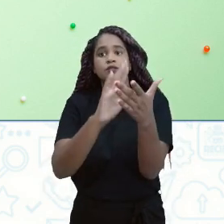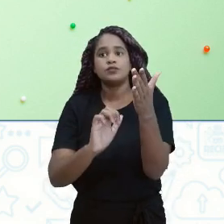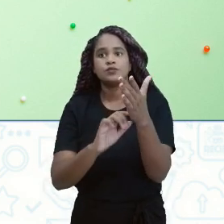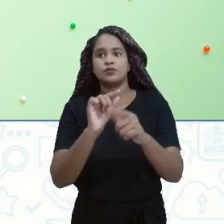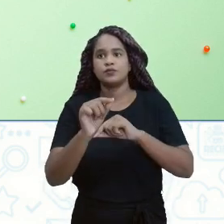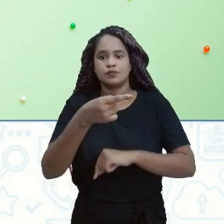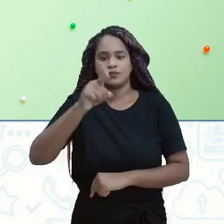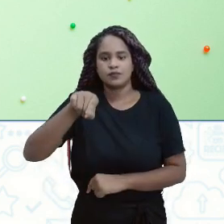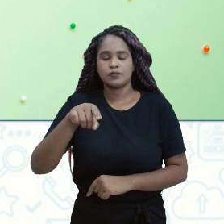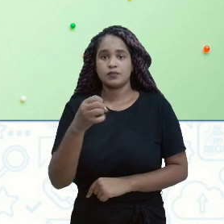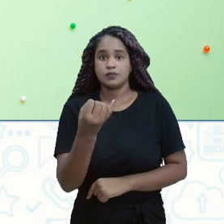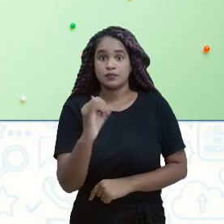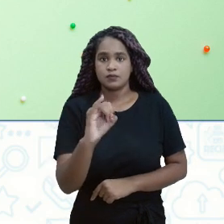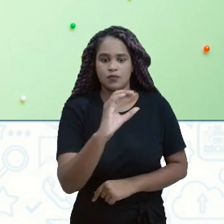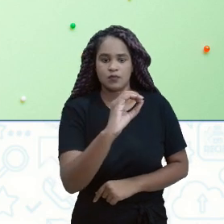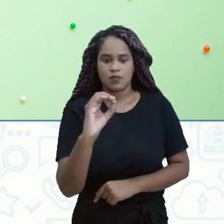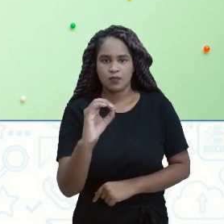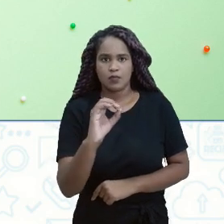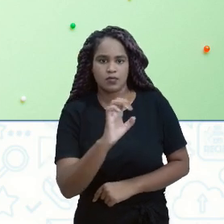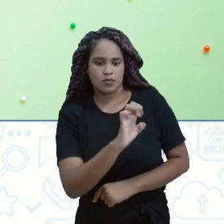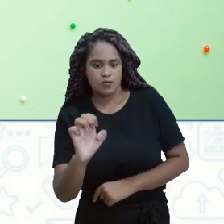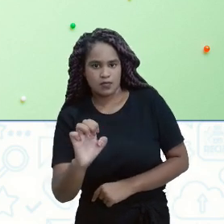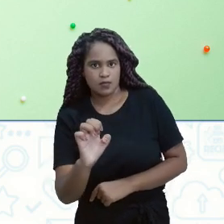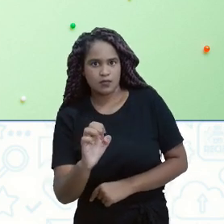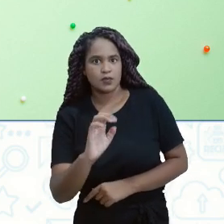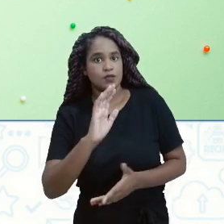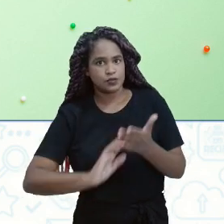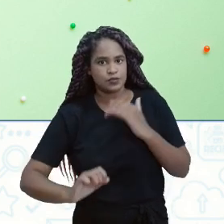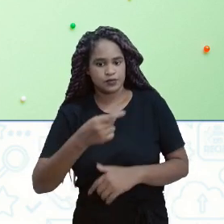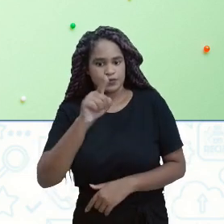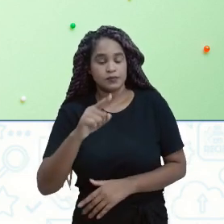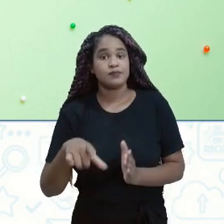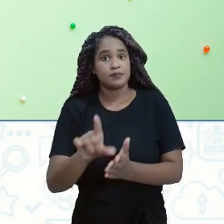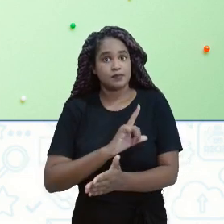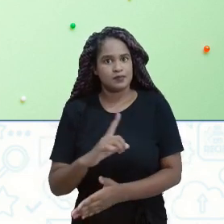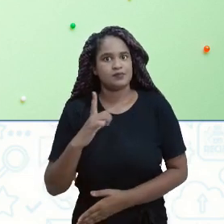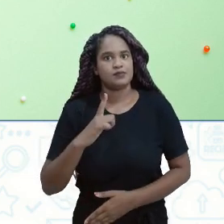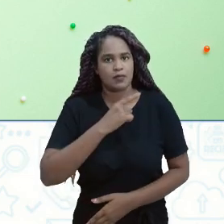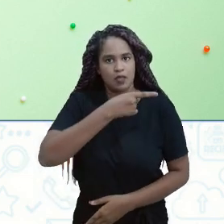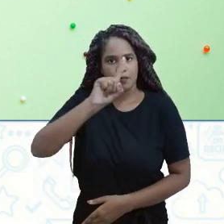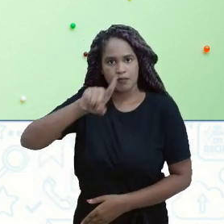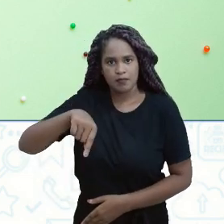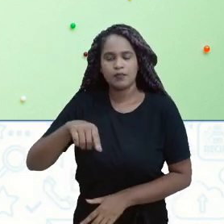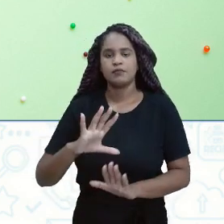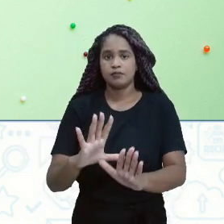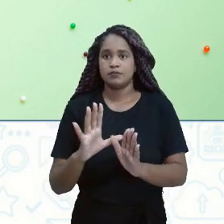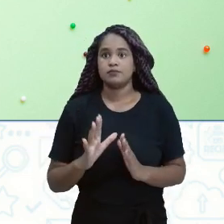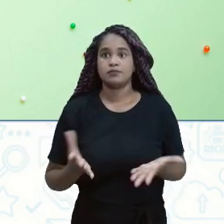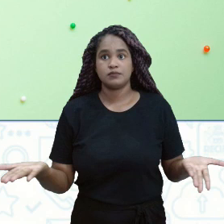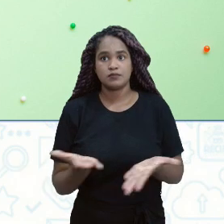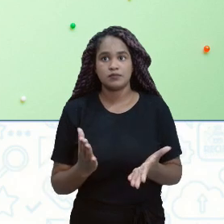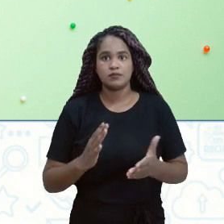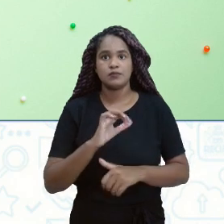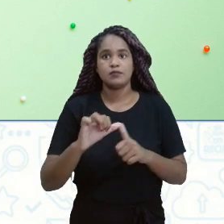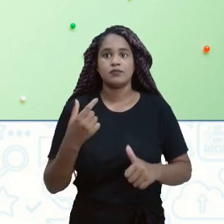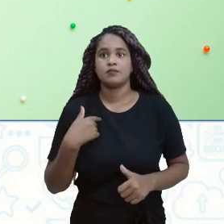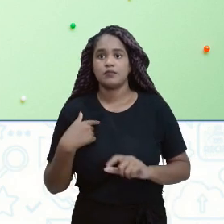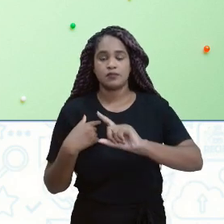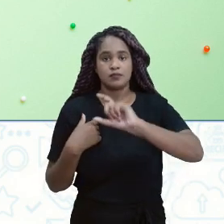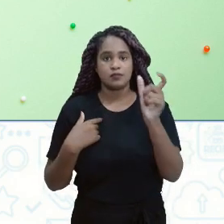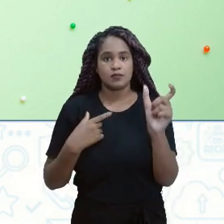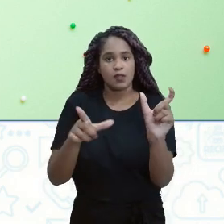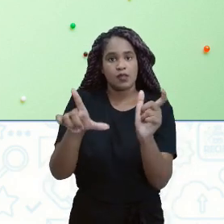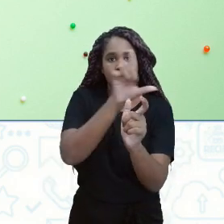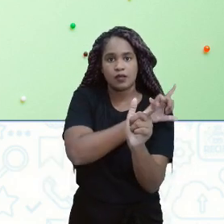nos ditongos O e E. Vamos lá. Antigamente tinha acento, né? Eu coloquei do lado esquerdo para vocês